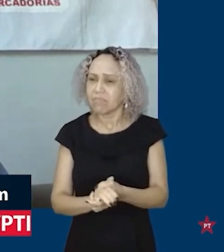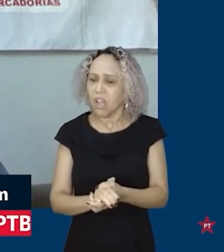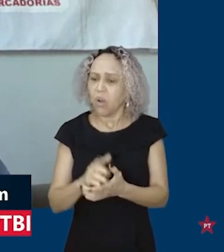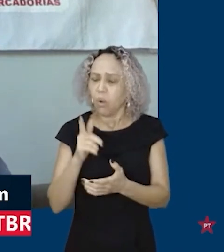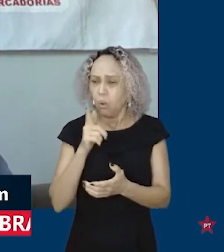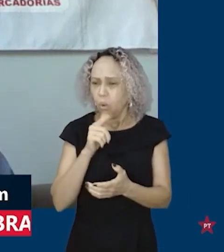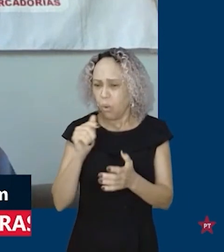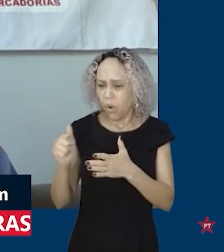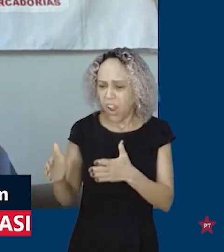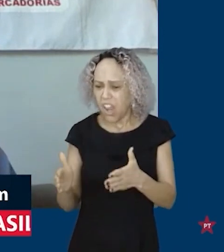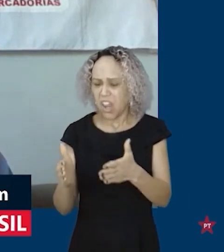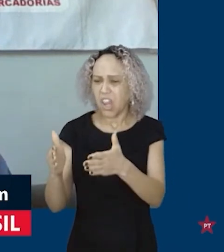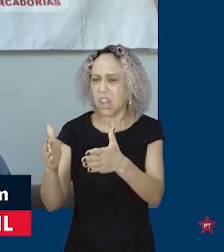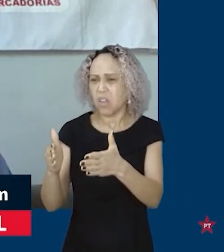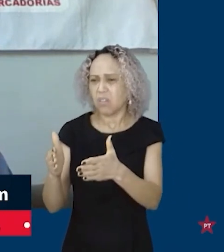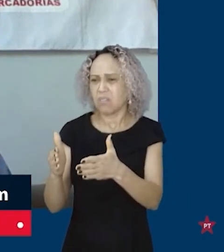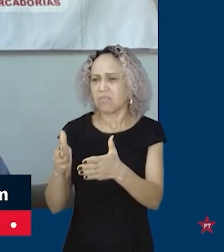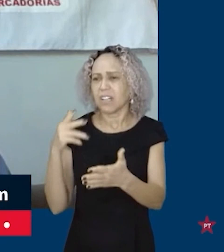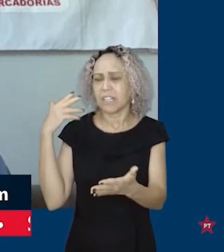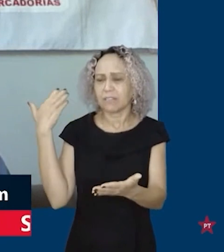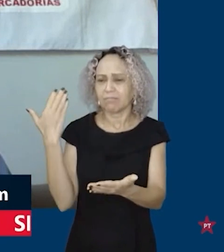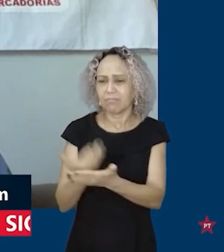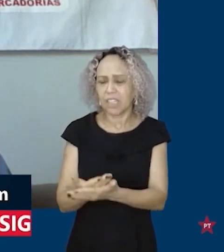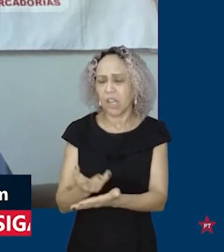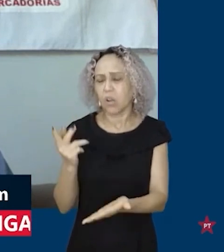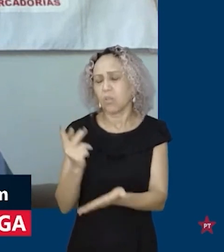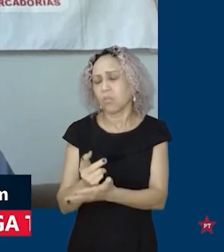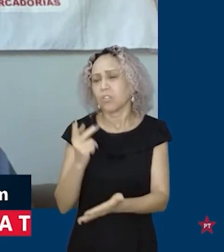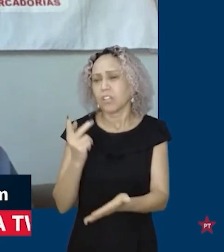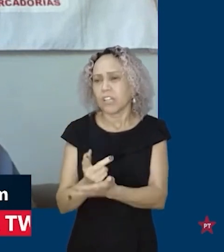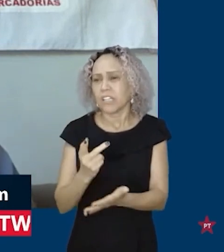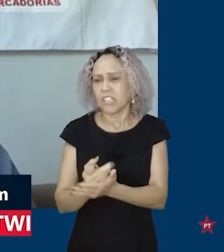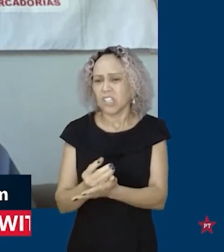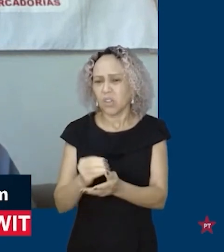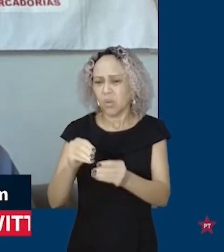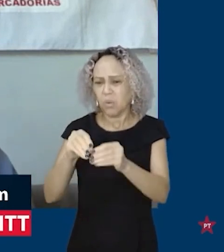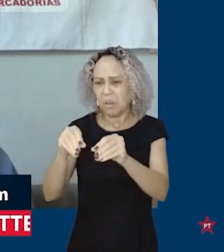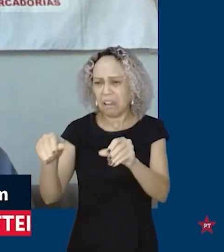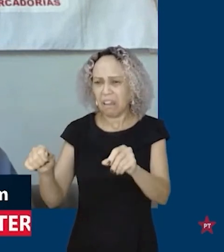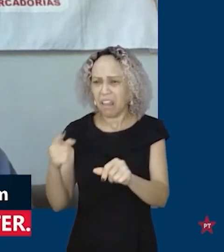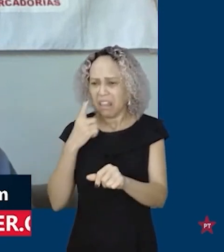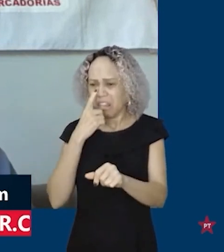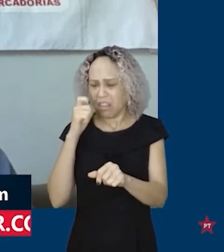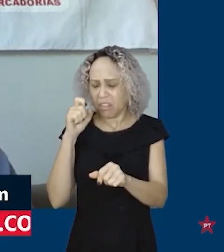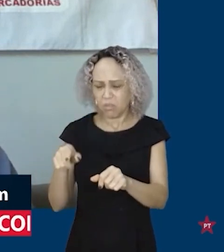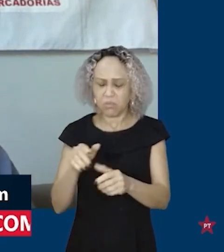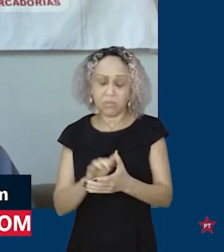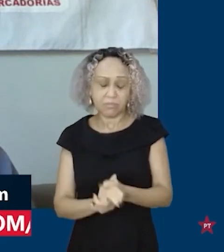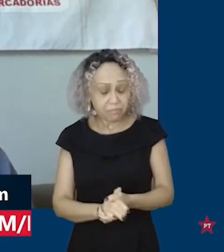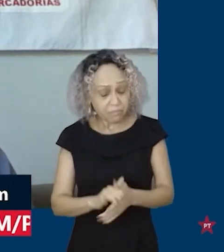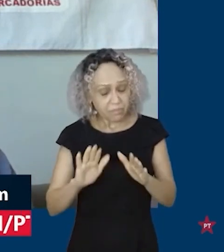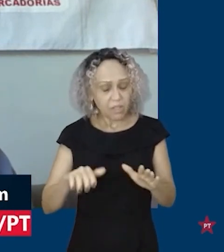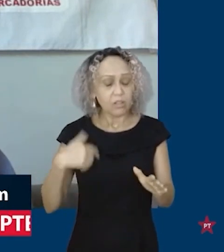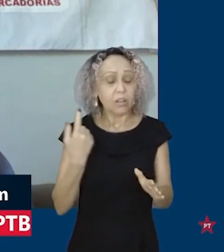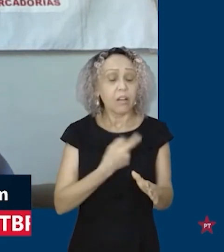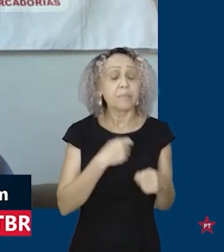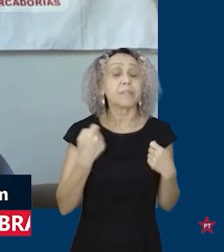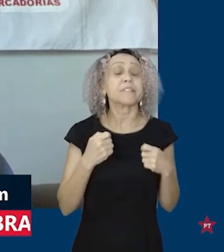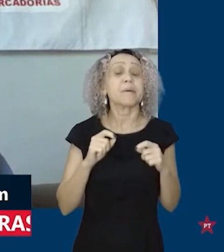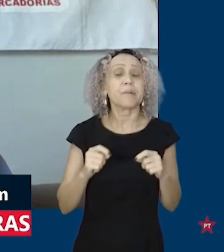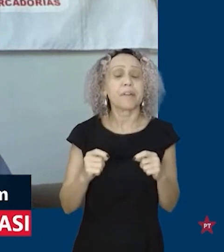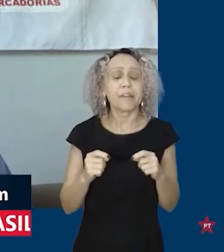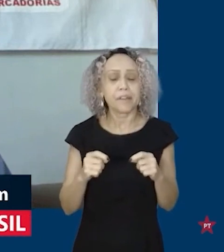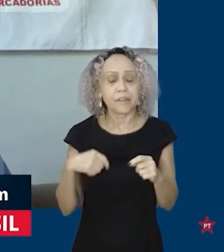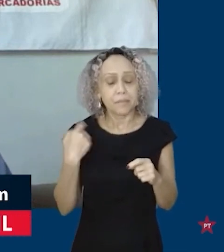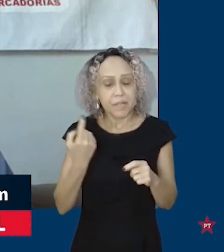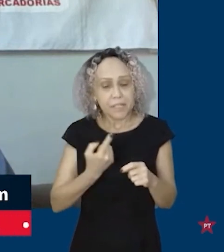a esperança, reviver a luta, reviver o nosso sonho de uma reparação integral. Mais de 100 entidades